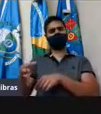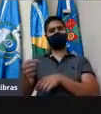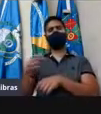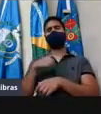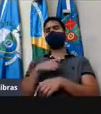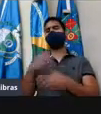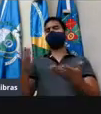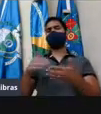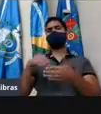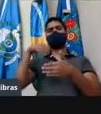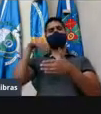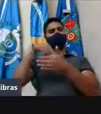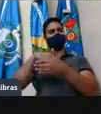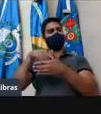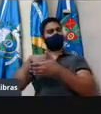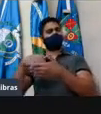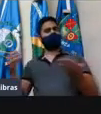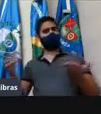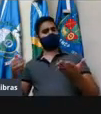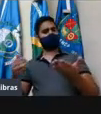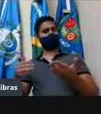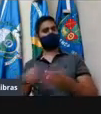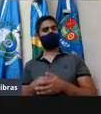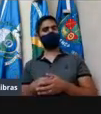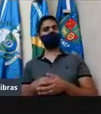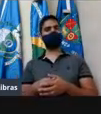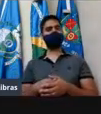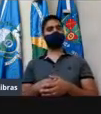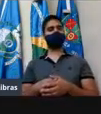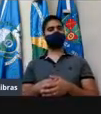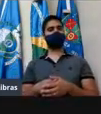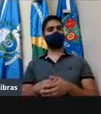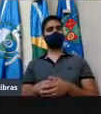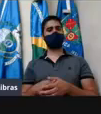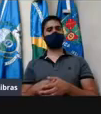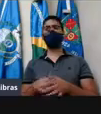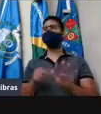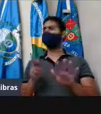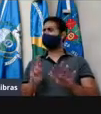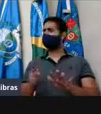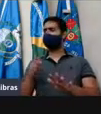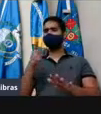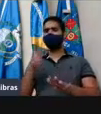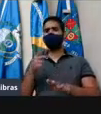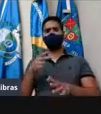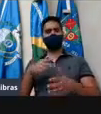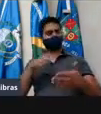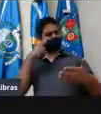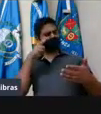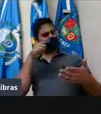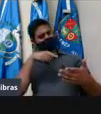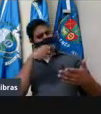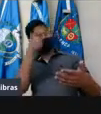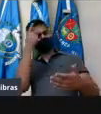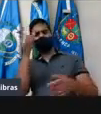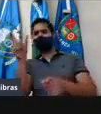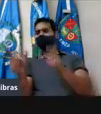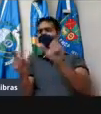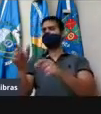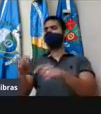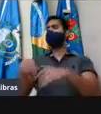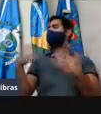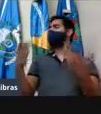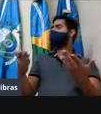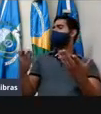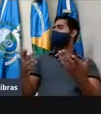eleição aí que está por vir, avaliem, eu tenho repetido isso aqui, os candidatos, procurem saber quem são, de